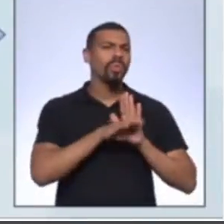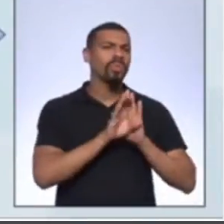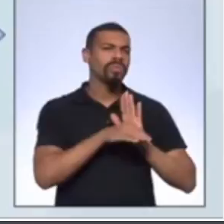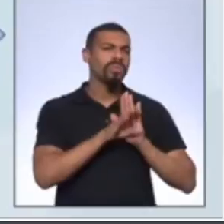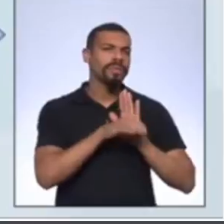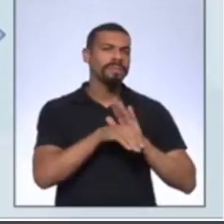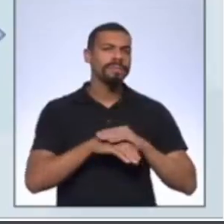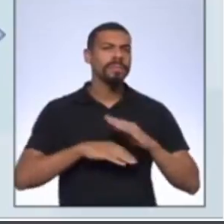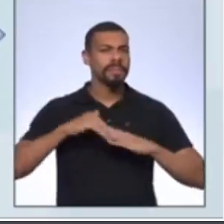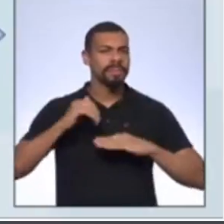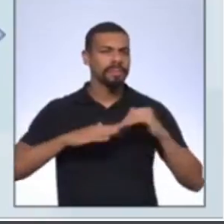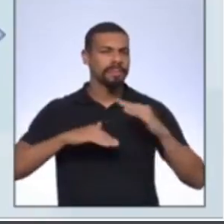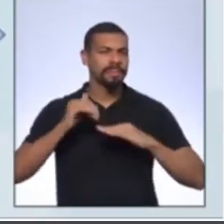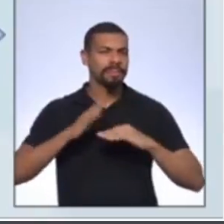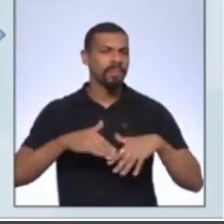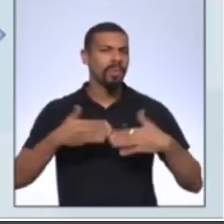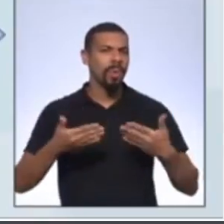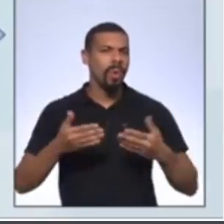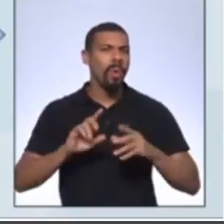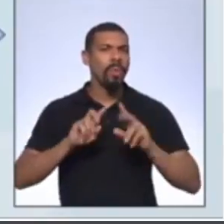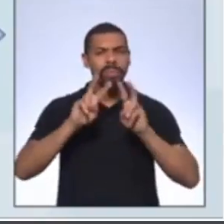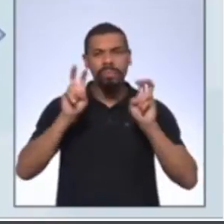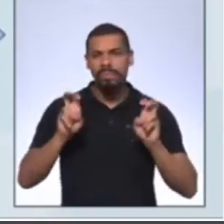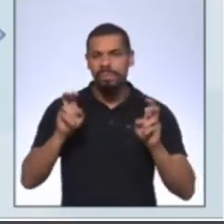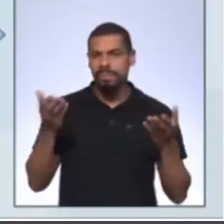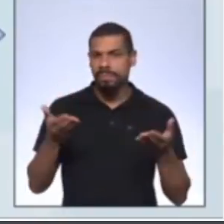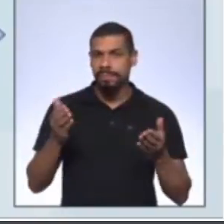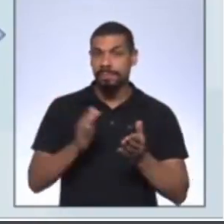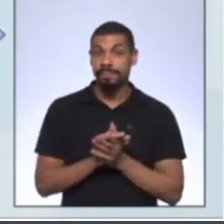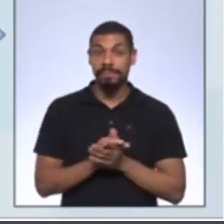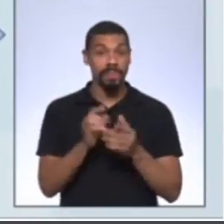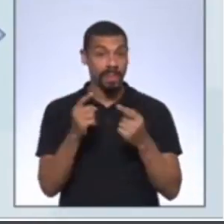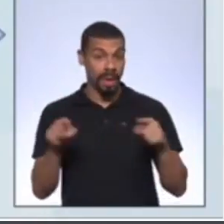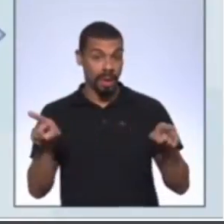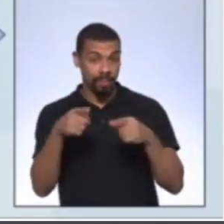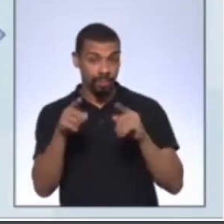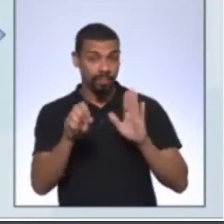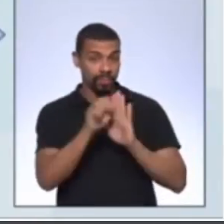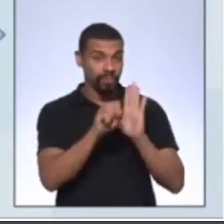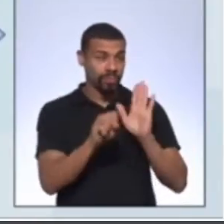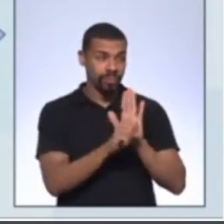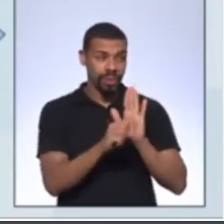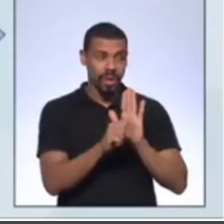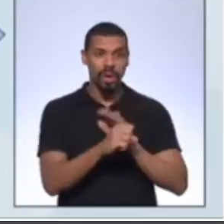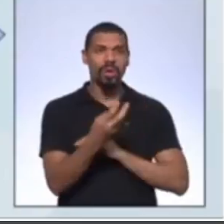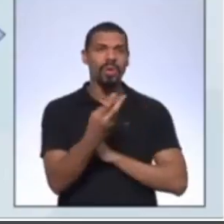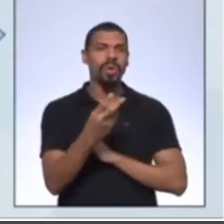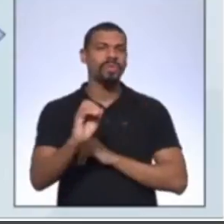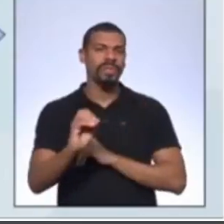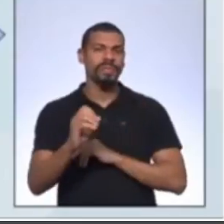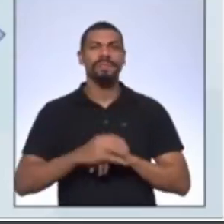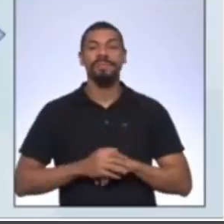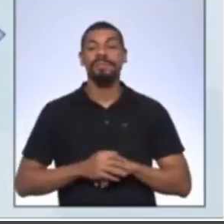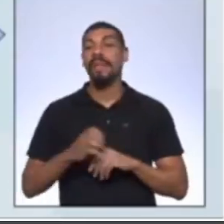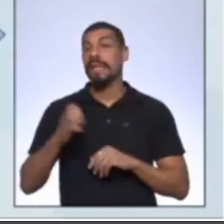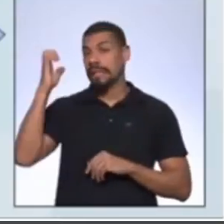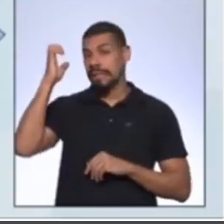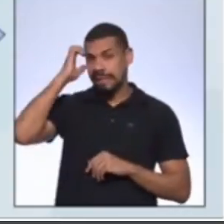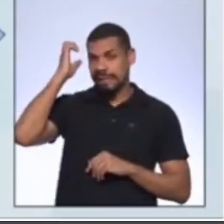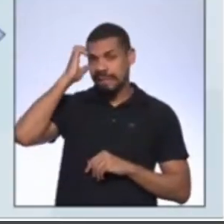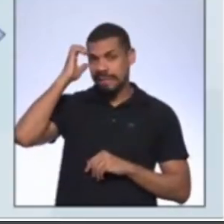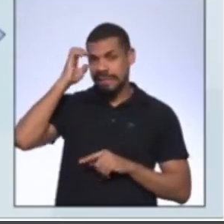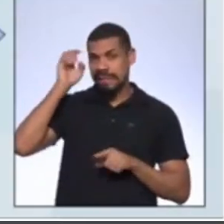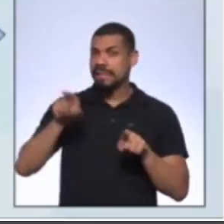criação então que conteúdos liga no celular hoje a música do século 20 o período áureo do rádio o